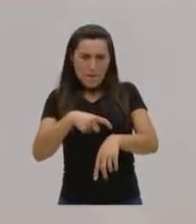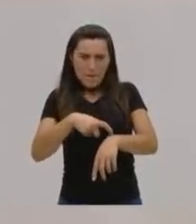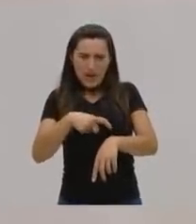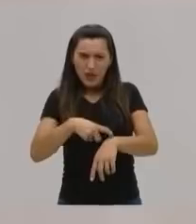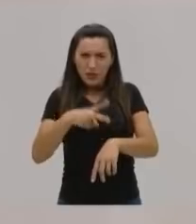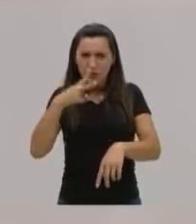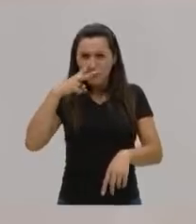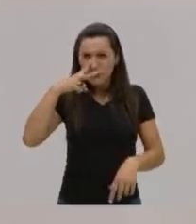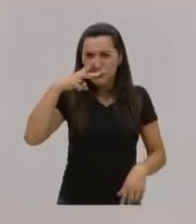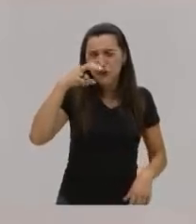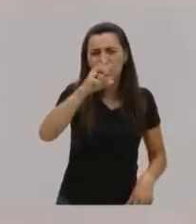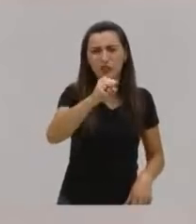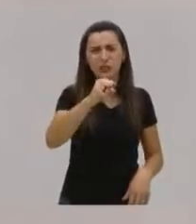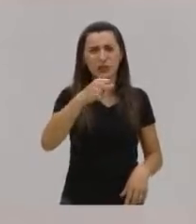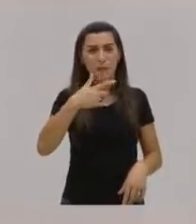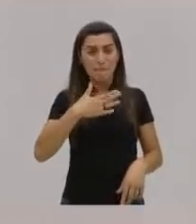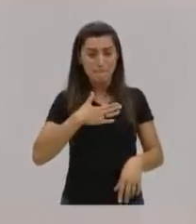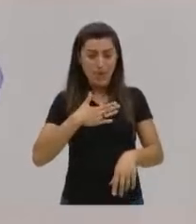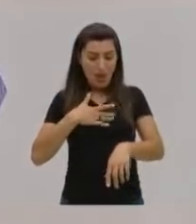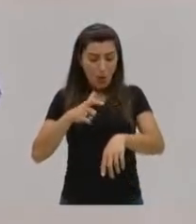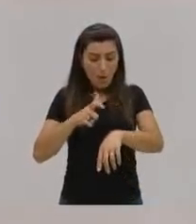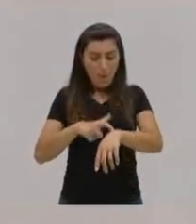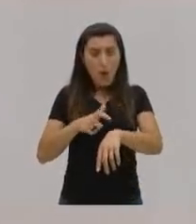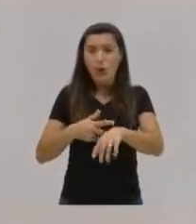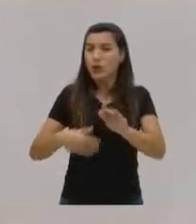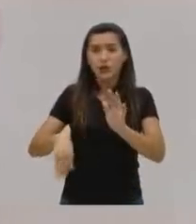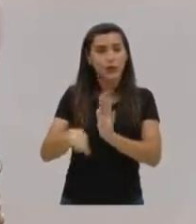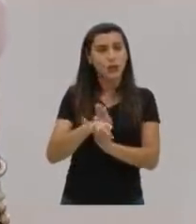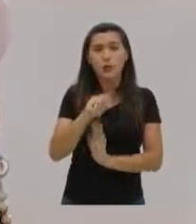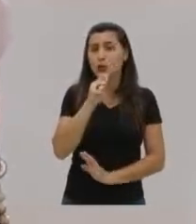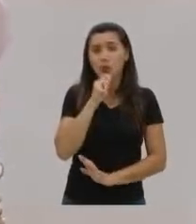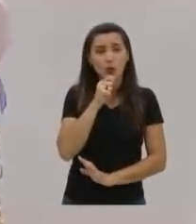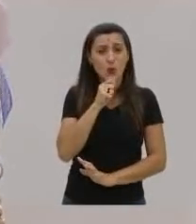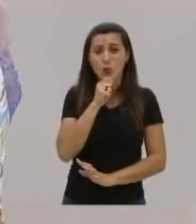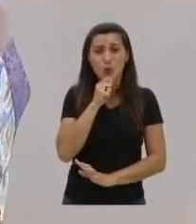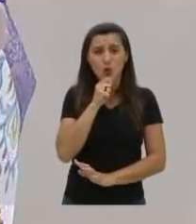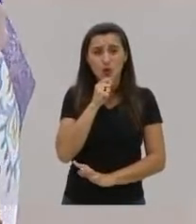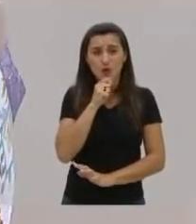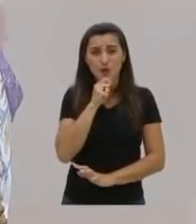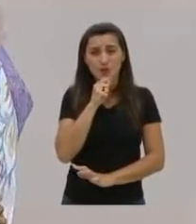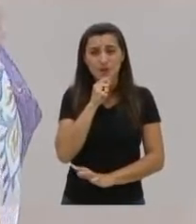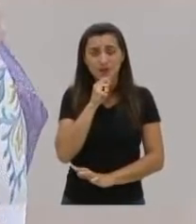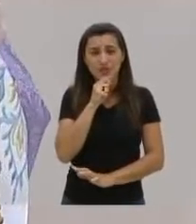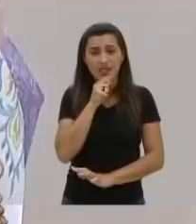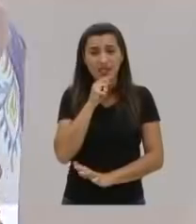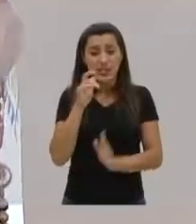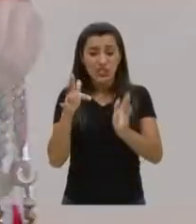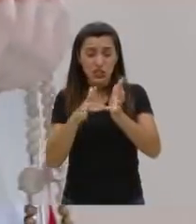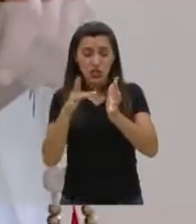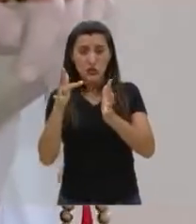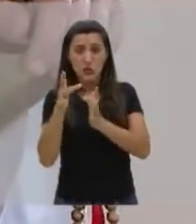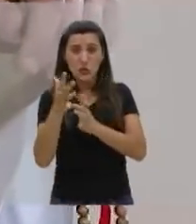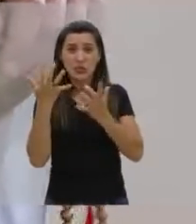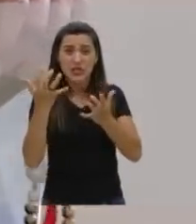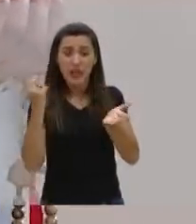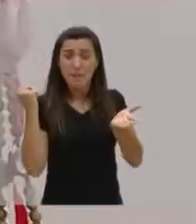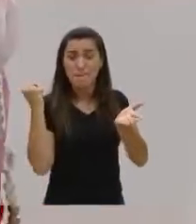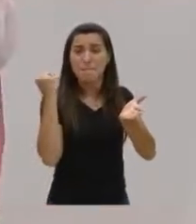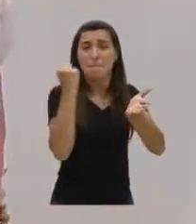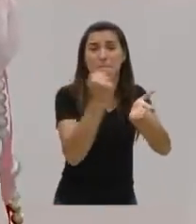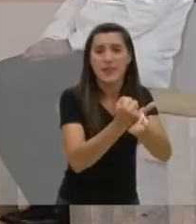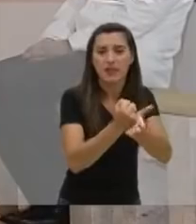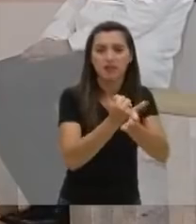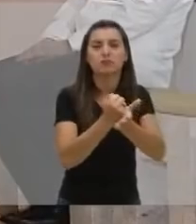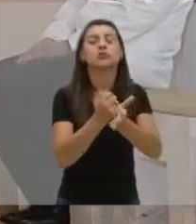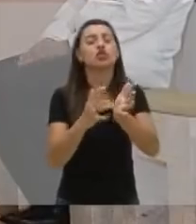minha hora ainda não chegou, mas mãe, a minha hora ainda não chegou, queriam matar Jesus, a hora não chegou, Jesus